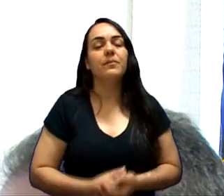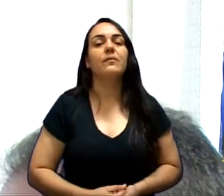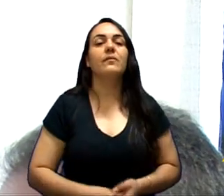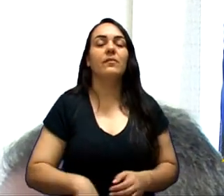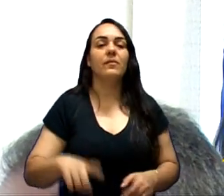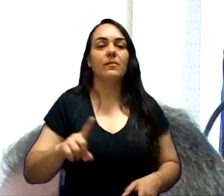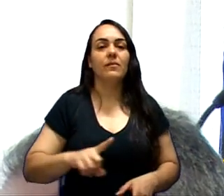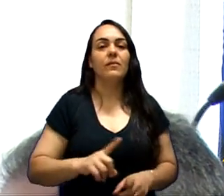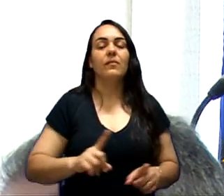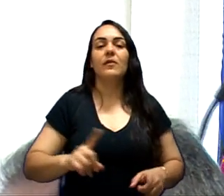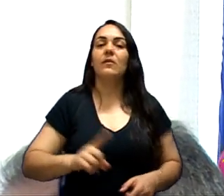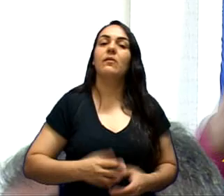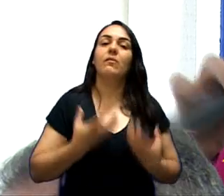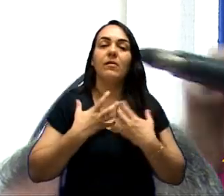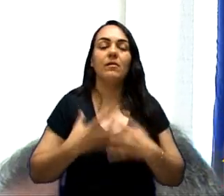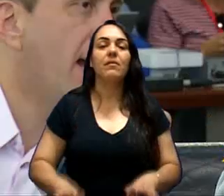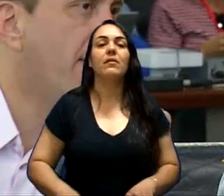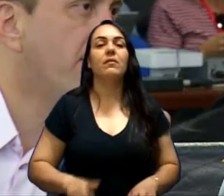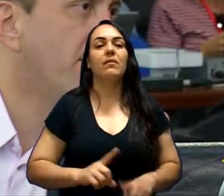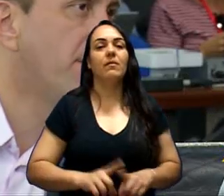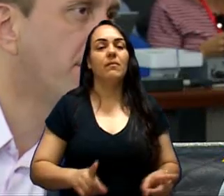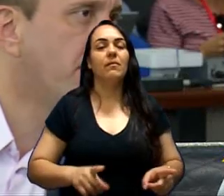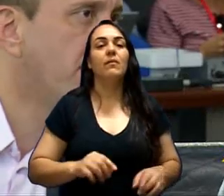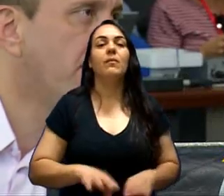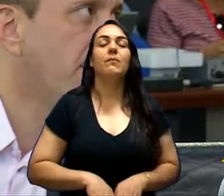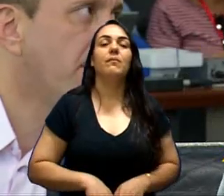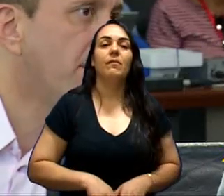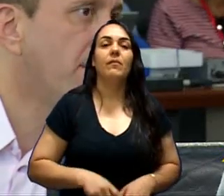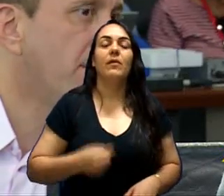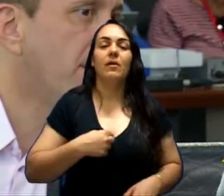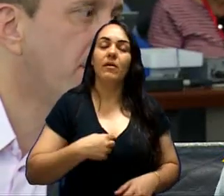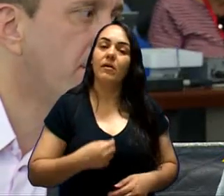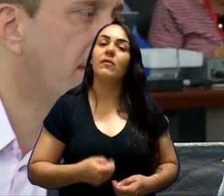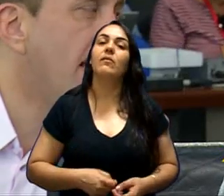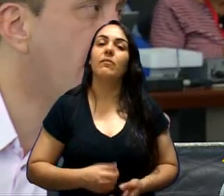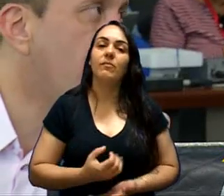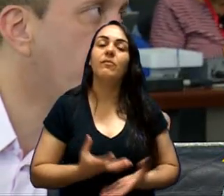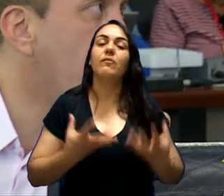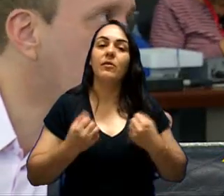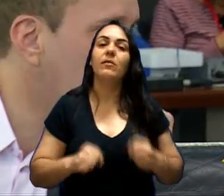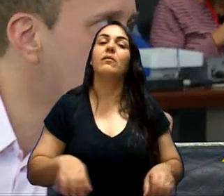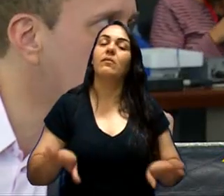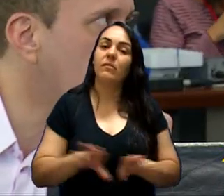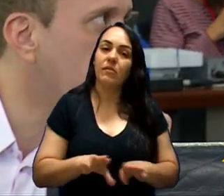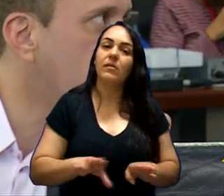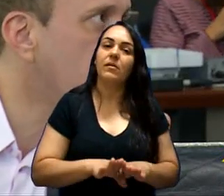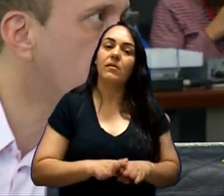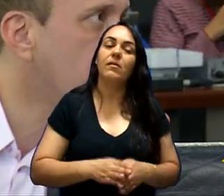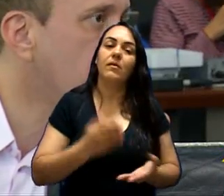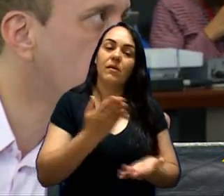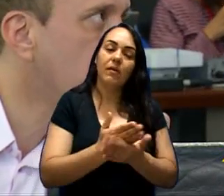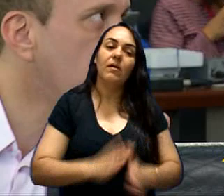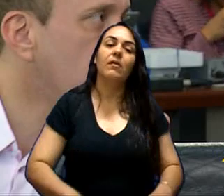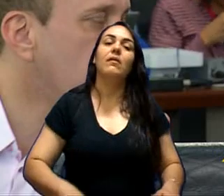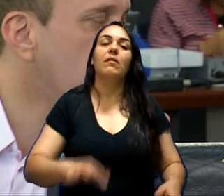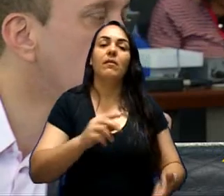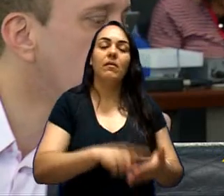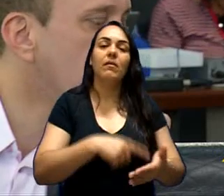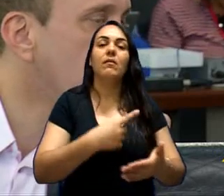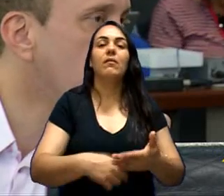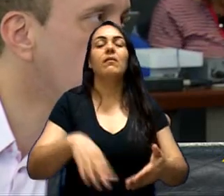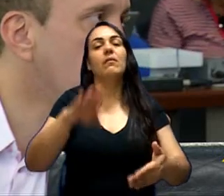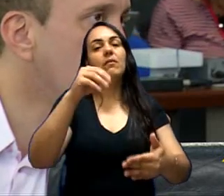de firma. É isso que nós estamos questionando. Fernanda, mas faça, eu sou totalmente favorável a gente derrubar esse veto. Mas